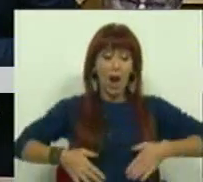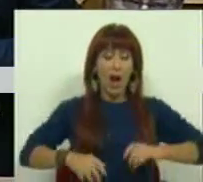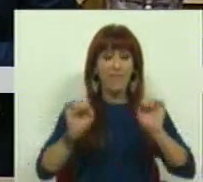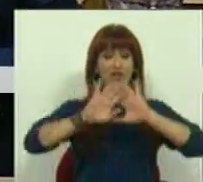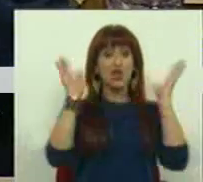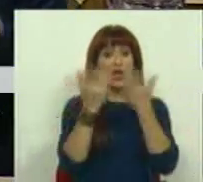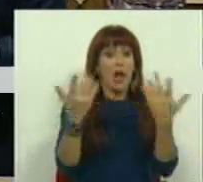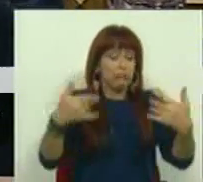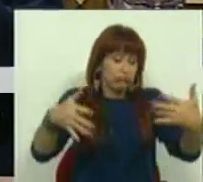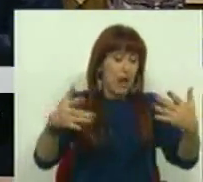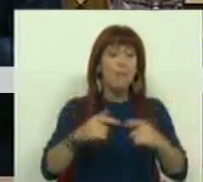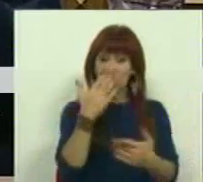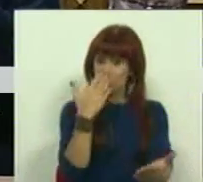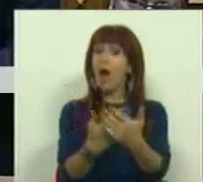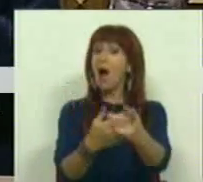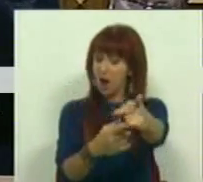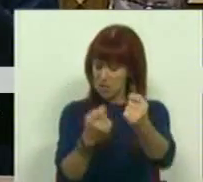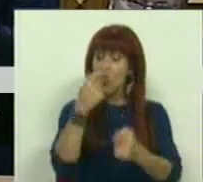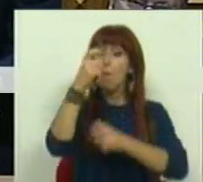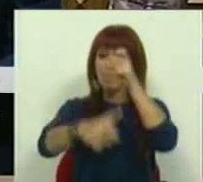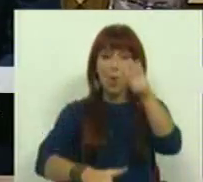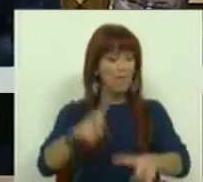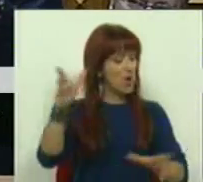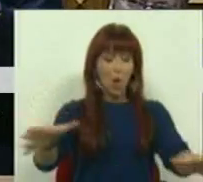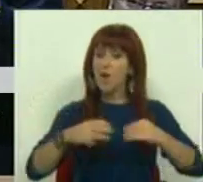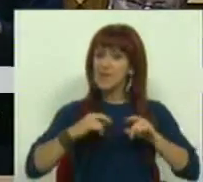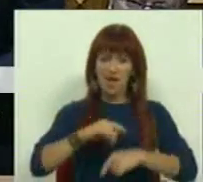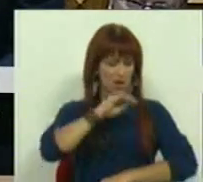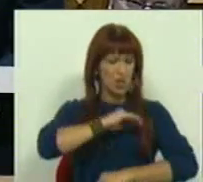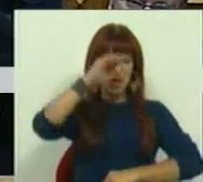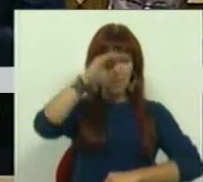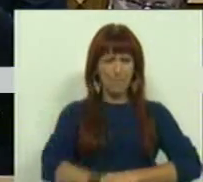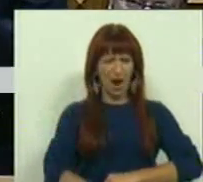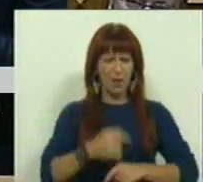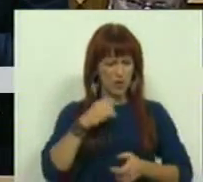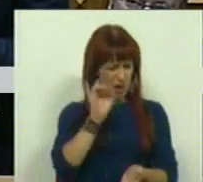Sr. Primeiro-Ministro, tem pela sua frente um povo que não aceita o salário